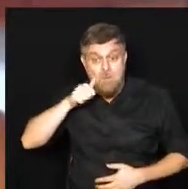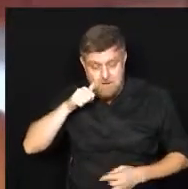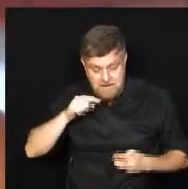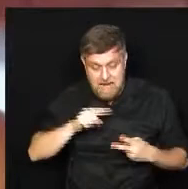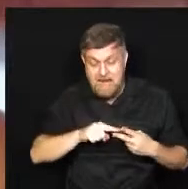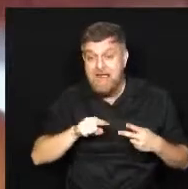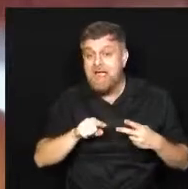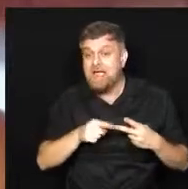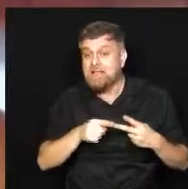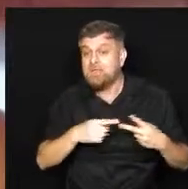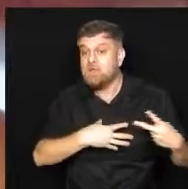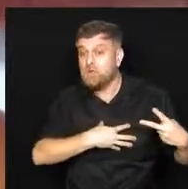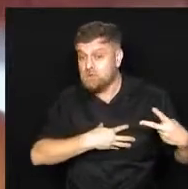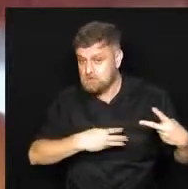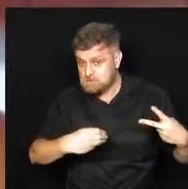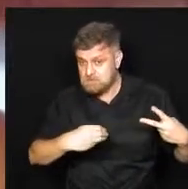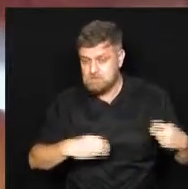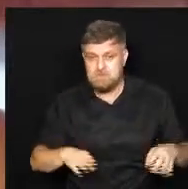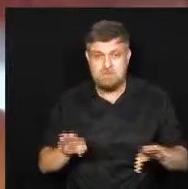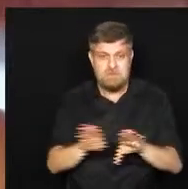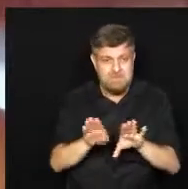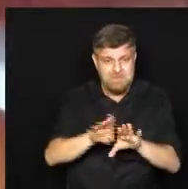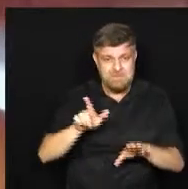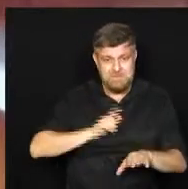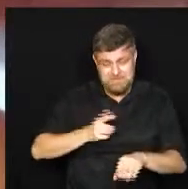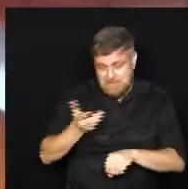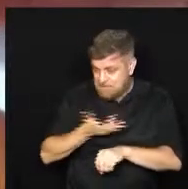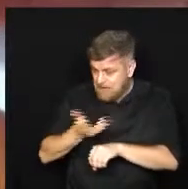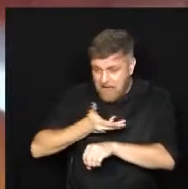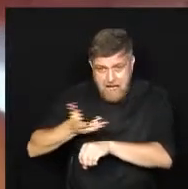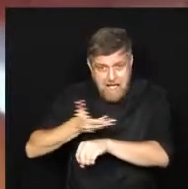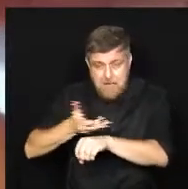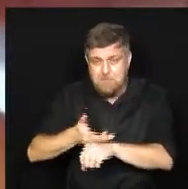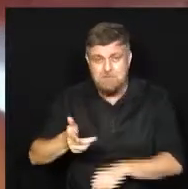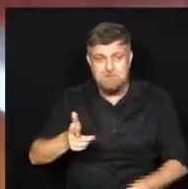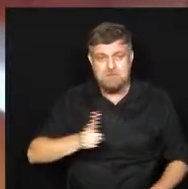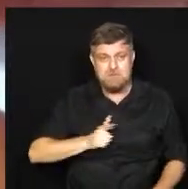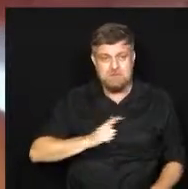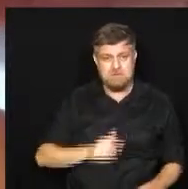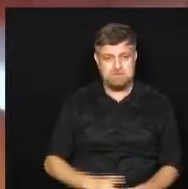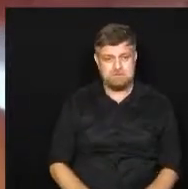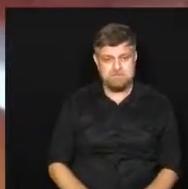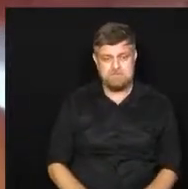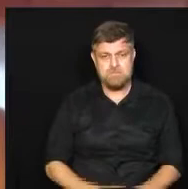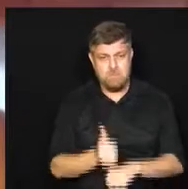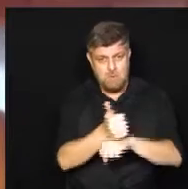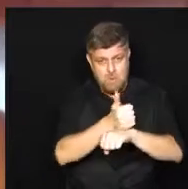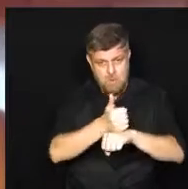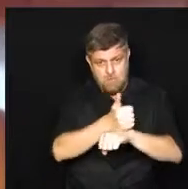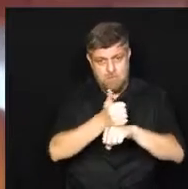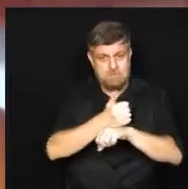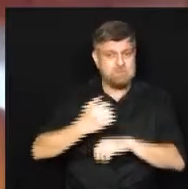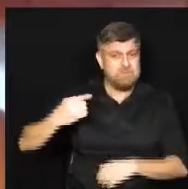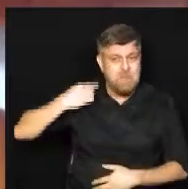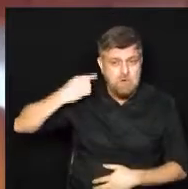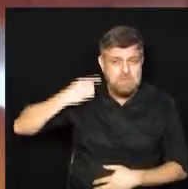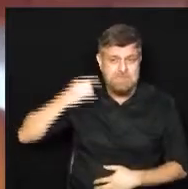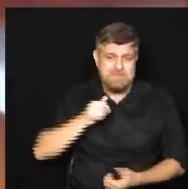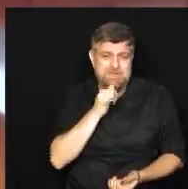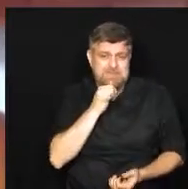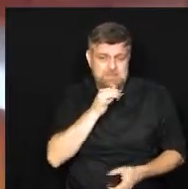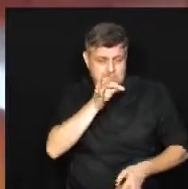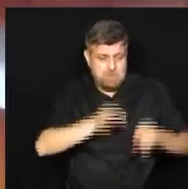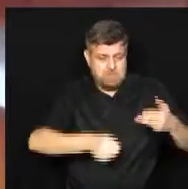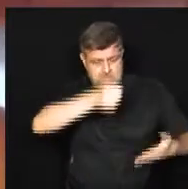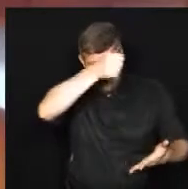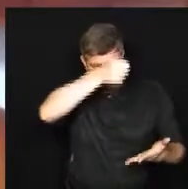essa questão de uma rapidez e de ser uma pessoa, né, um profissional do direito, um juiz ou